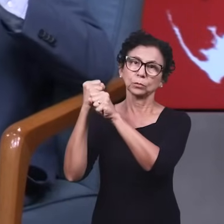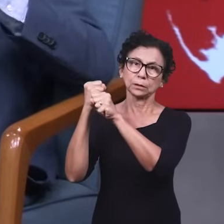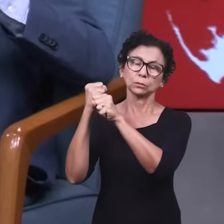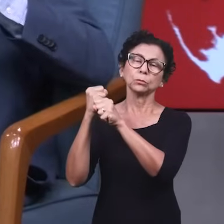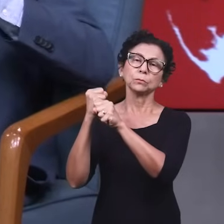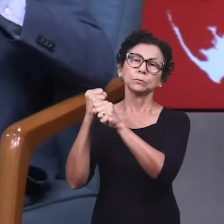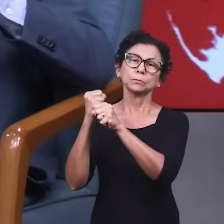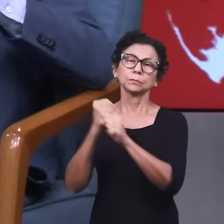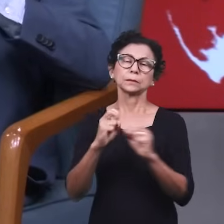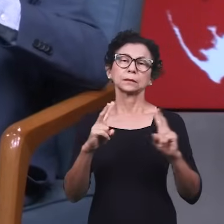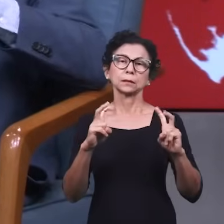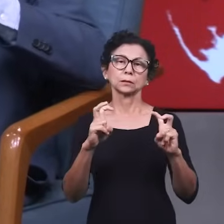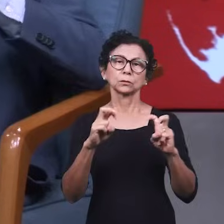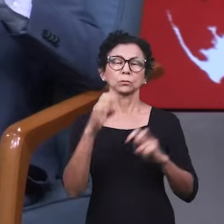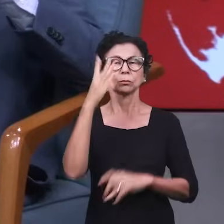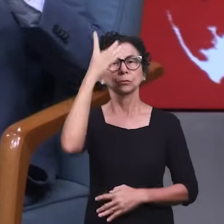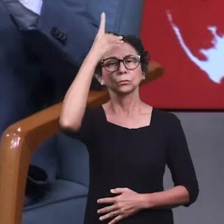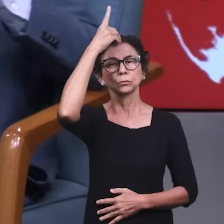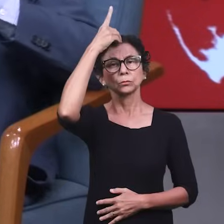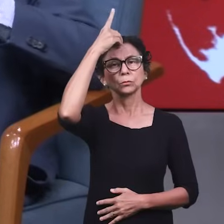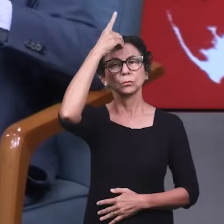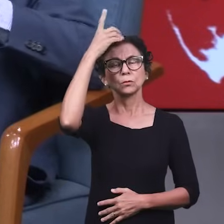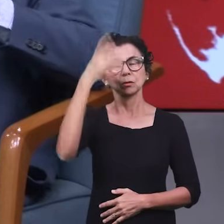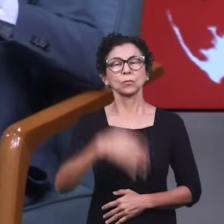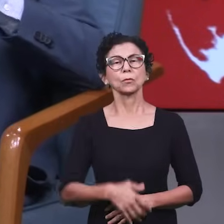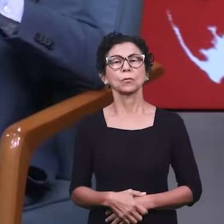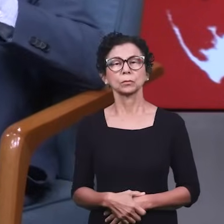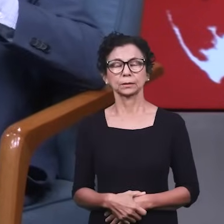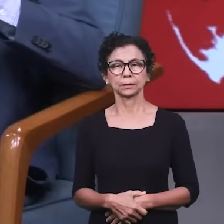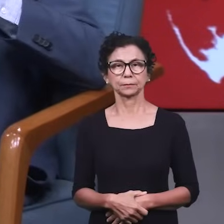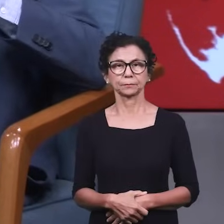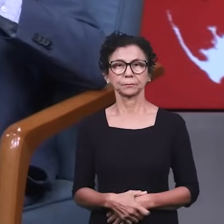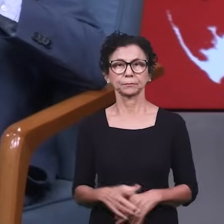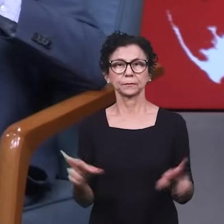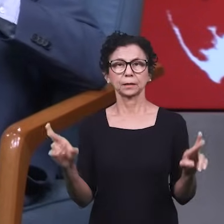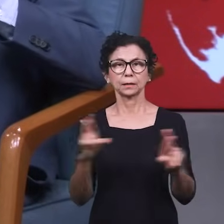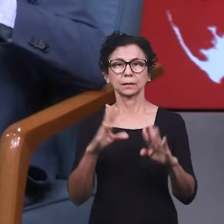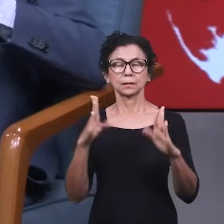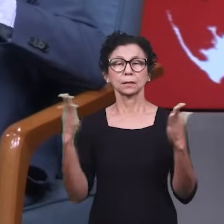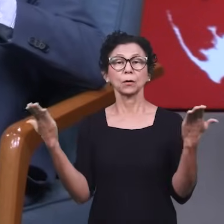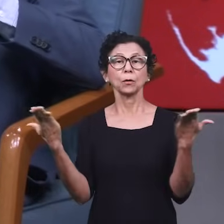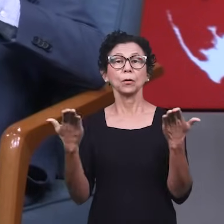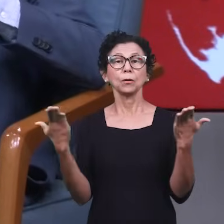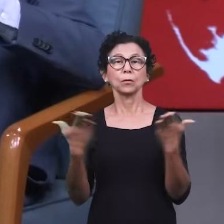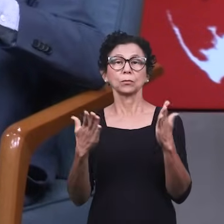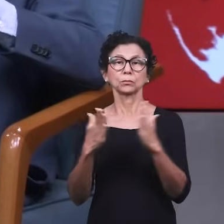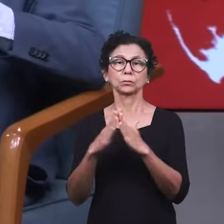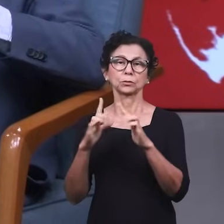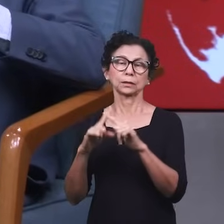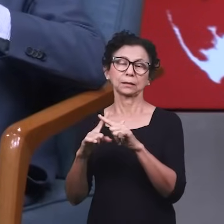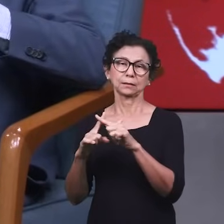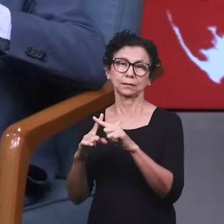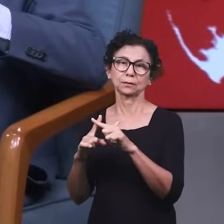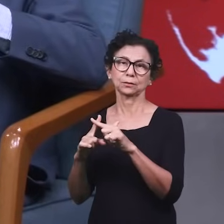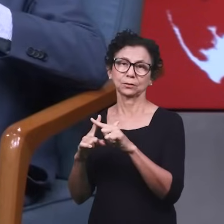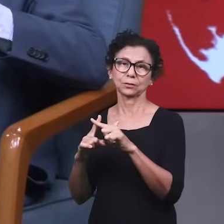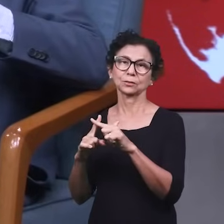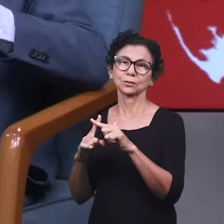dons espirituais, mostrando os dons espirituais hoje na vida da igreja, a